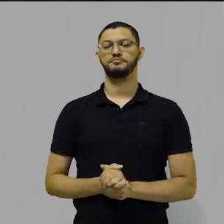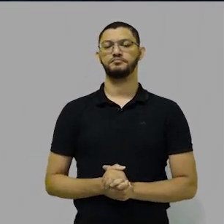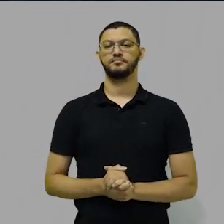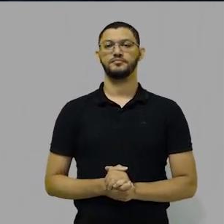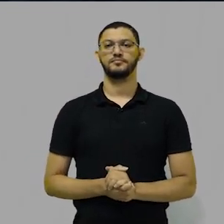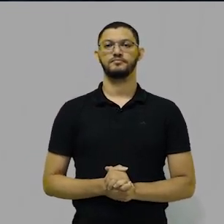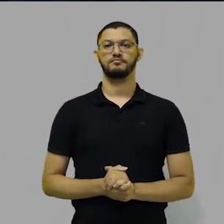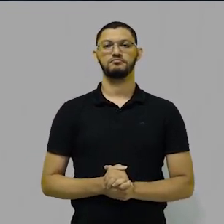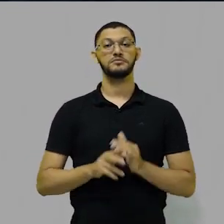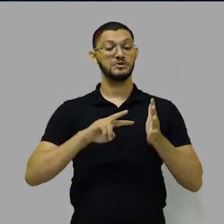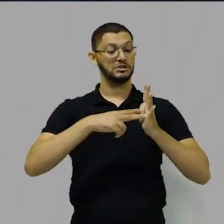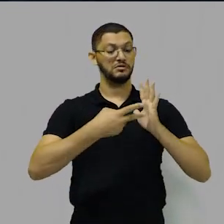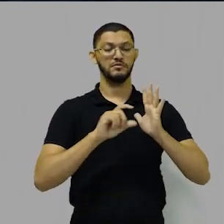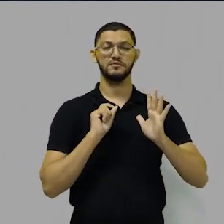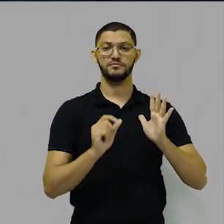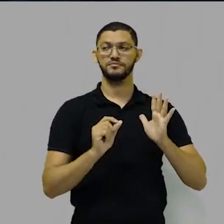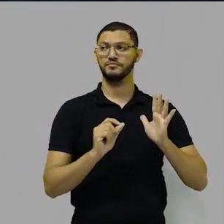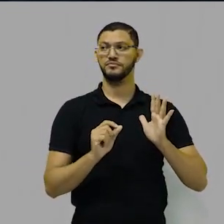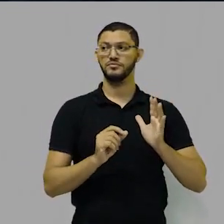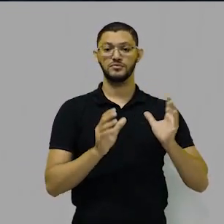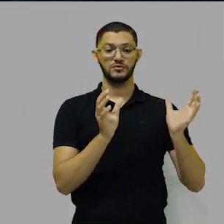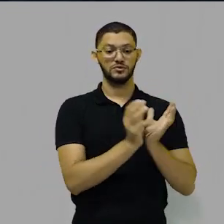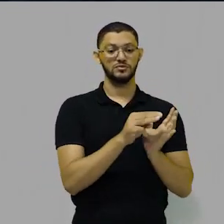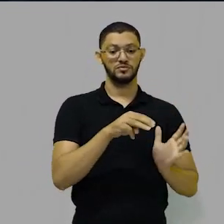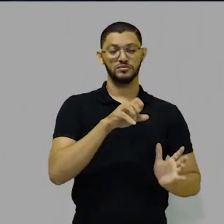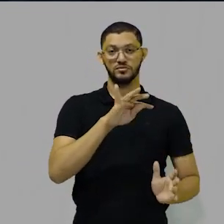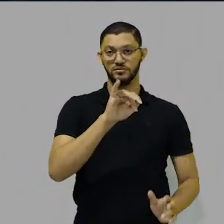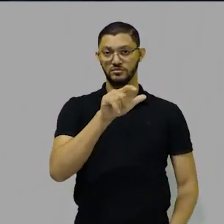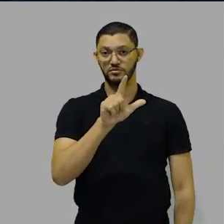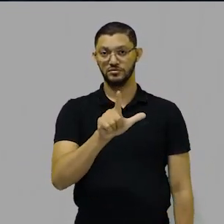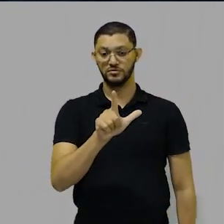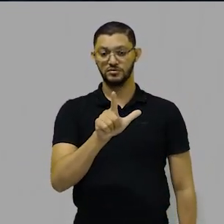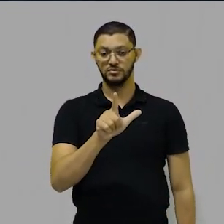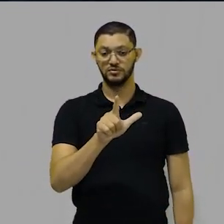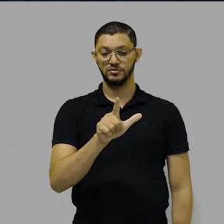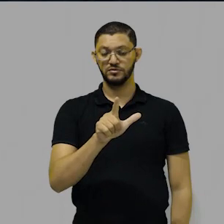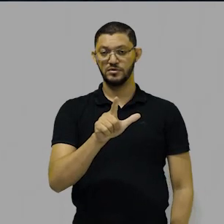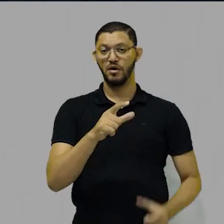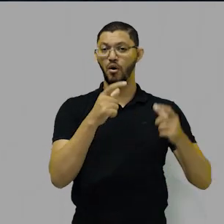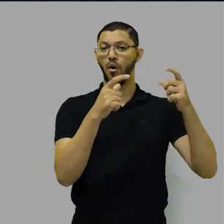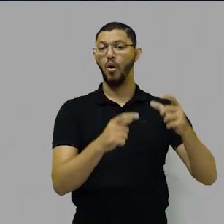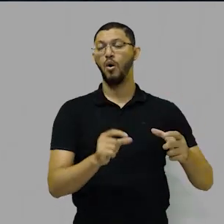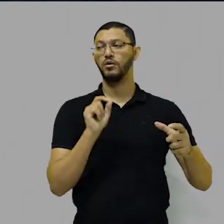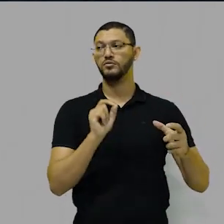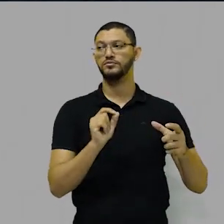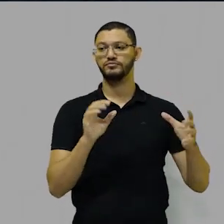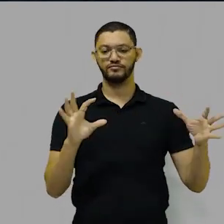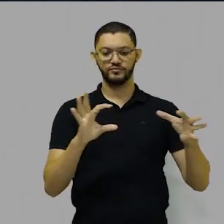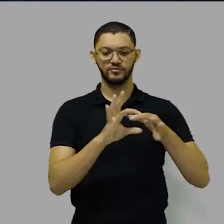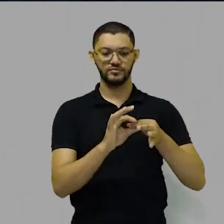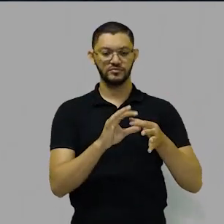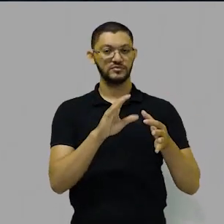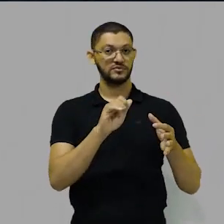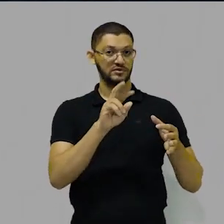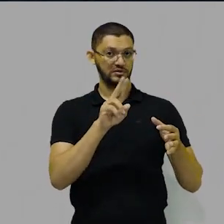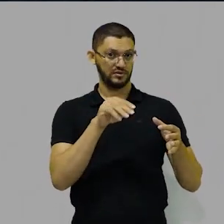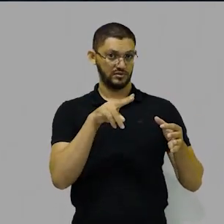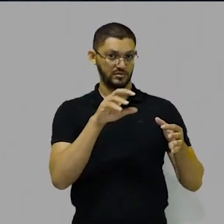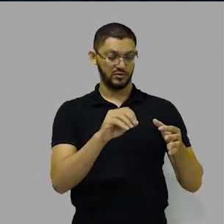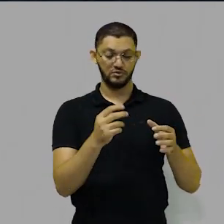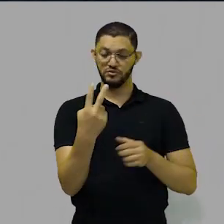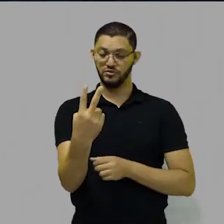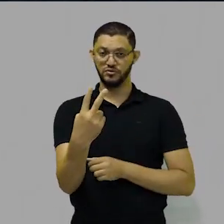2-metilpropano. Isso quer dizer o quê? Isso quer dizer que o grupo metil ele está localizado no carbono 2. Então,